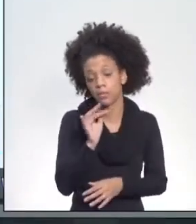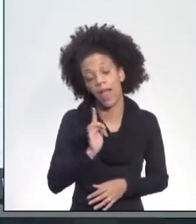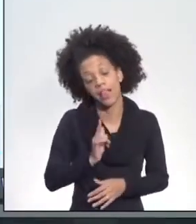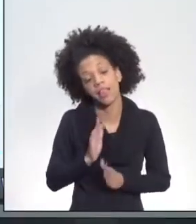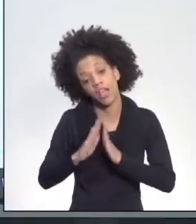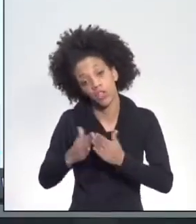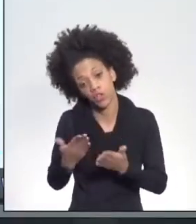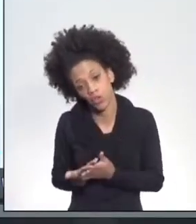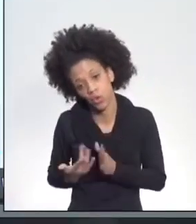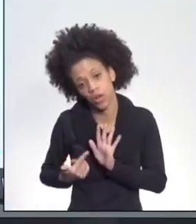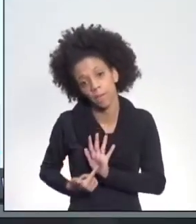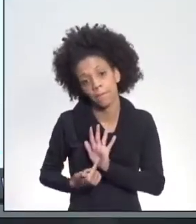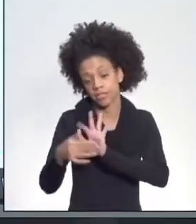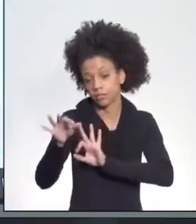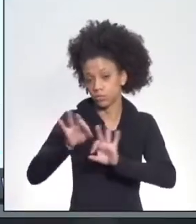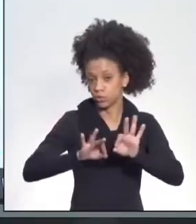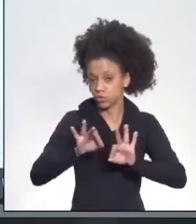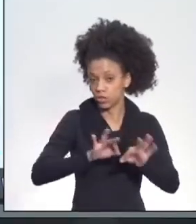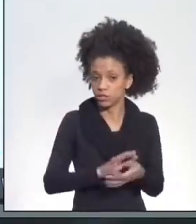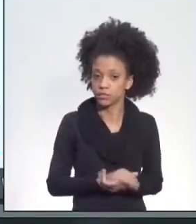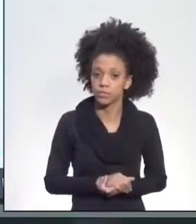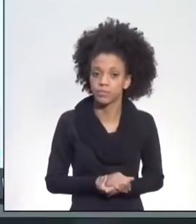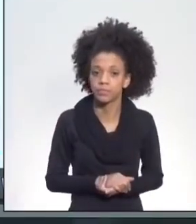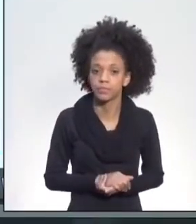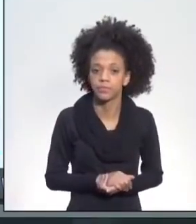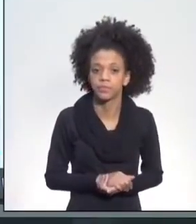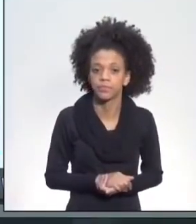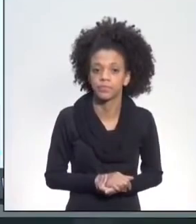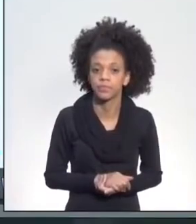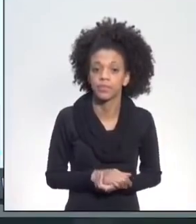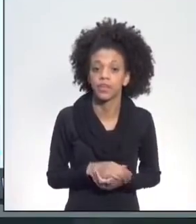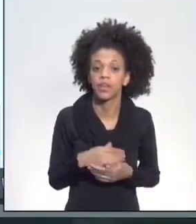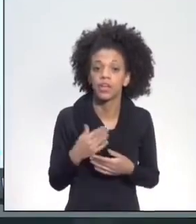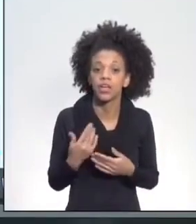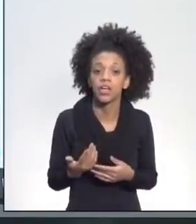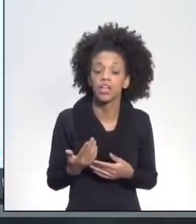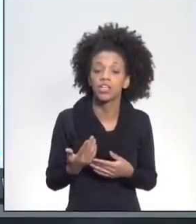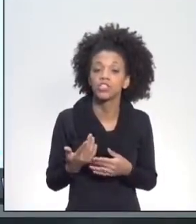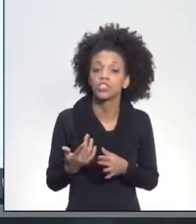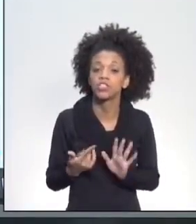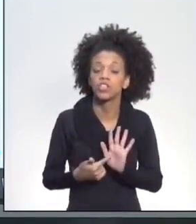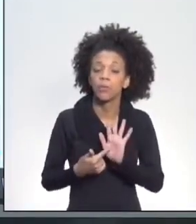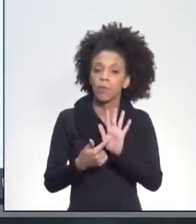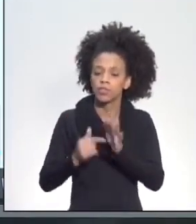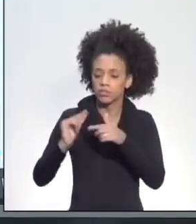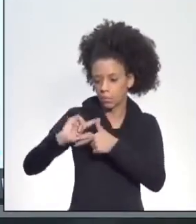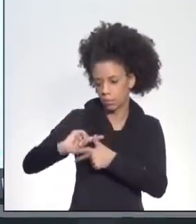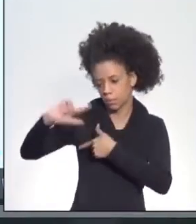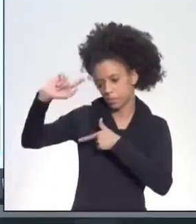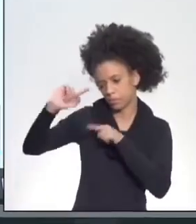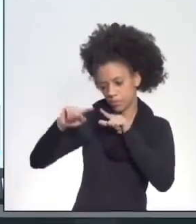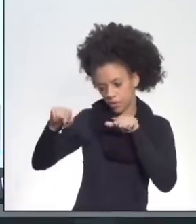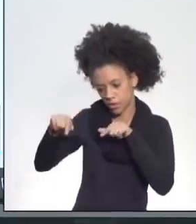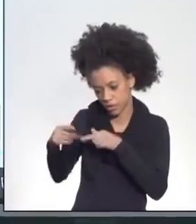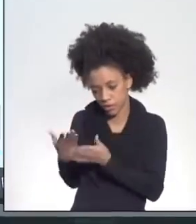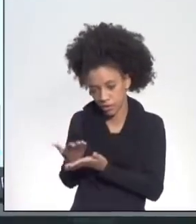que apresentaram projetos, tá? De pegar uma das paredes da sala de aula, geralmente a parede de fundo da sala,